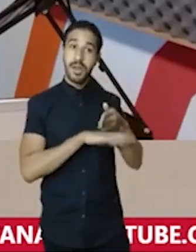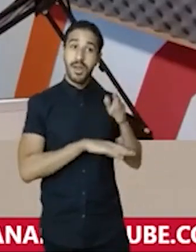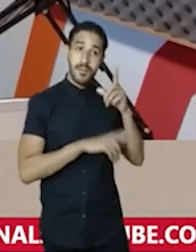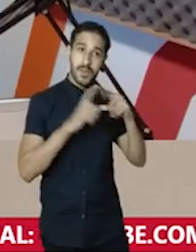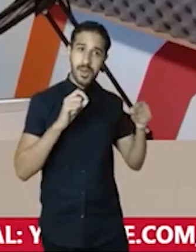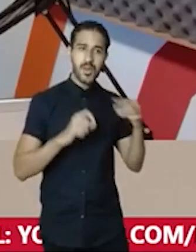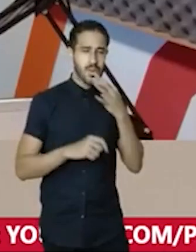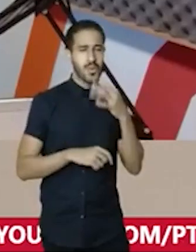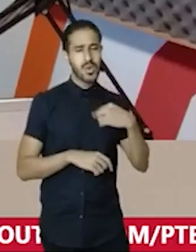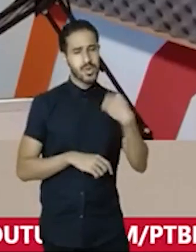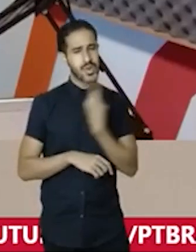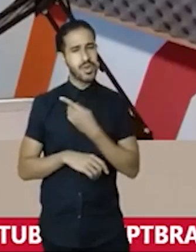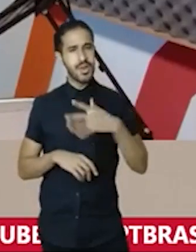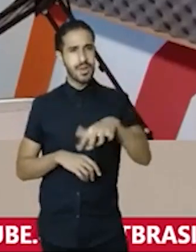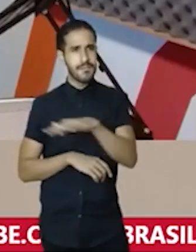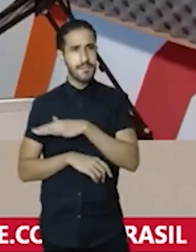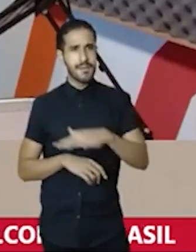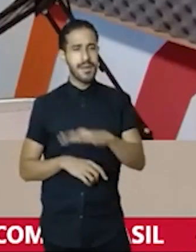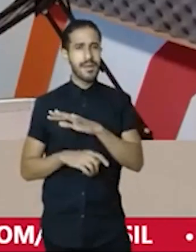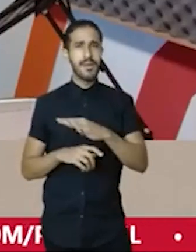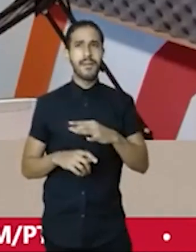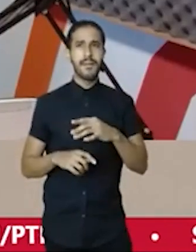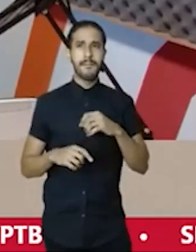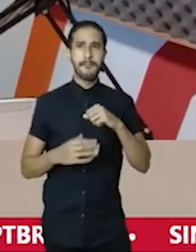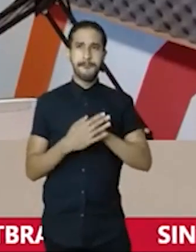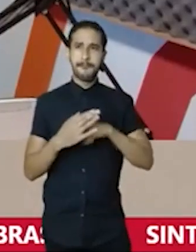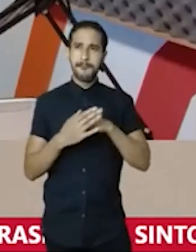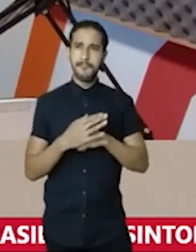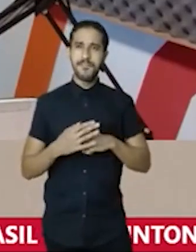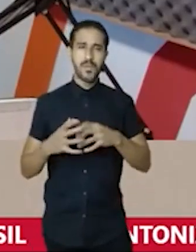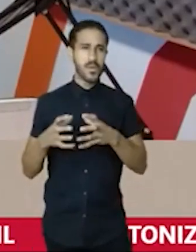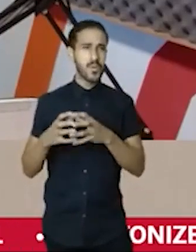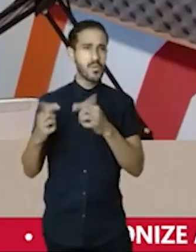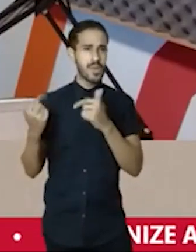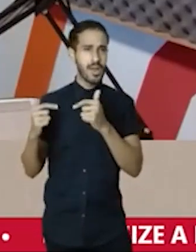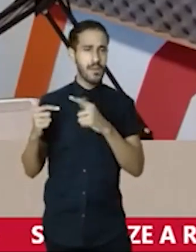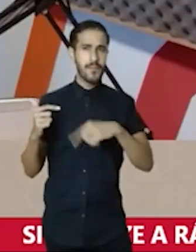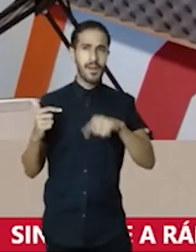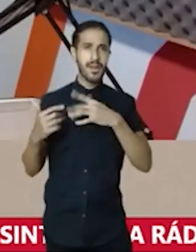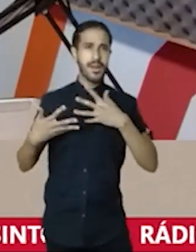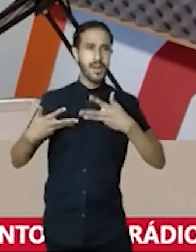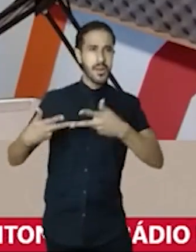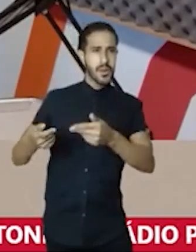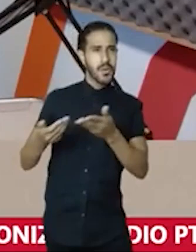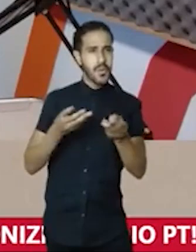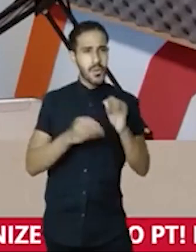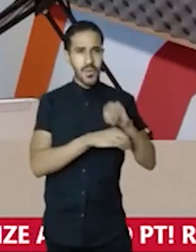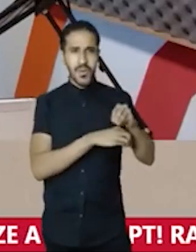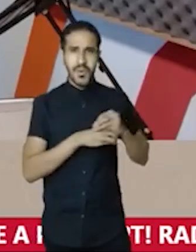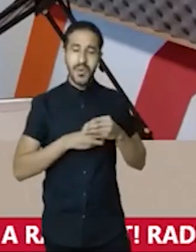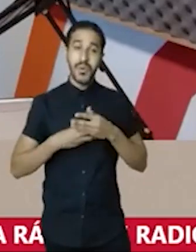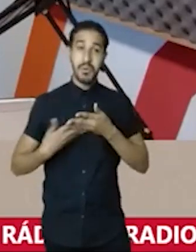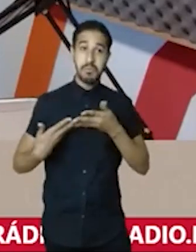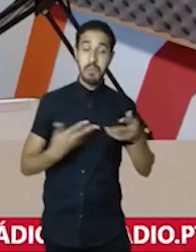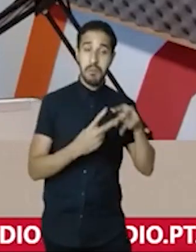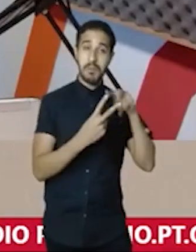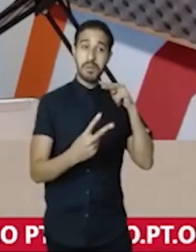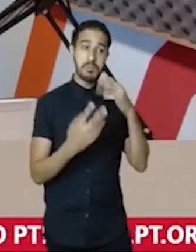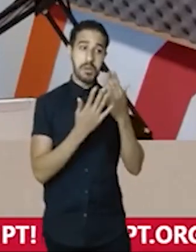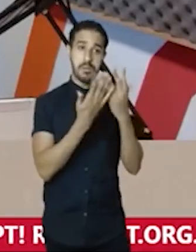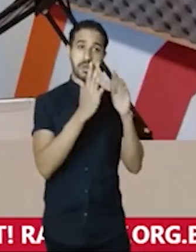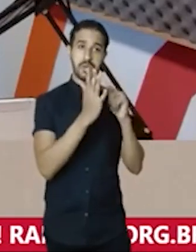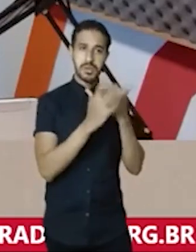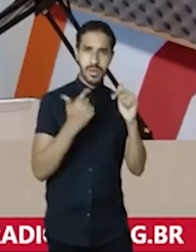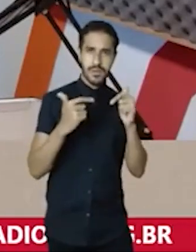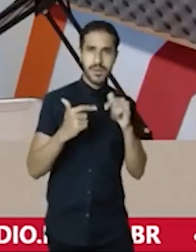conhece o nosso espaço, a dedicação da equipe, o carinho com qual a equipe trabalha, te recebe, te cuida, e traz um olhar para o teu trabalho. Então, não é